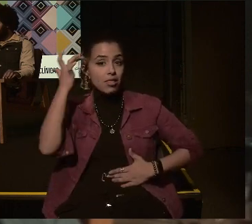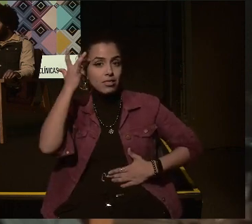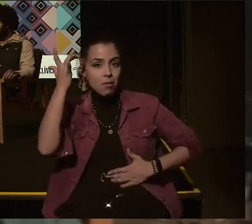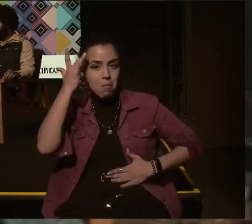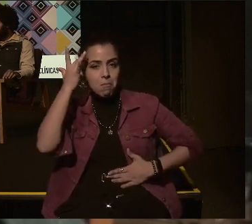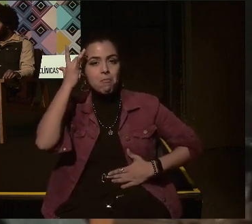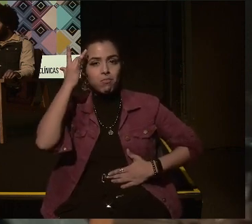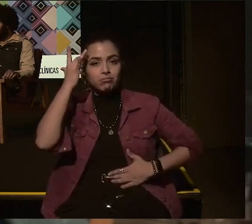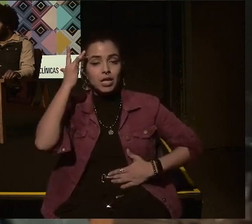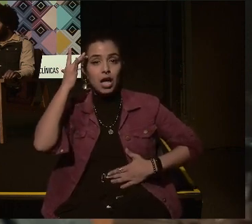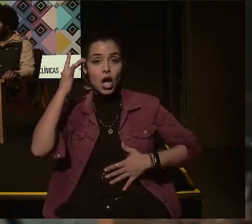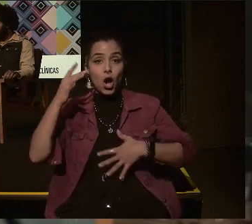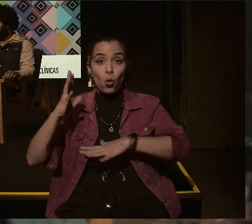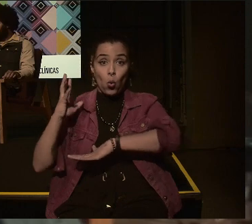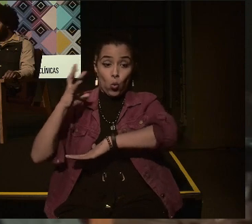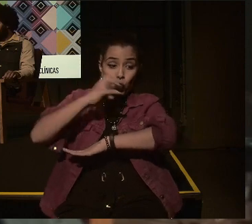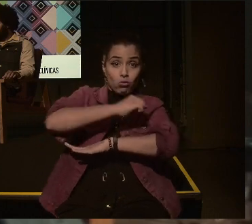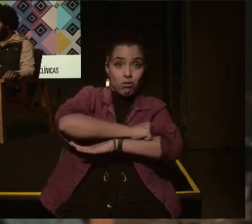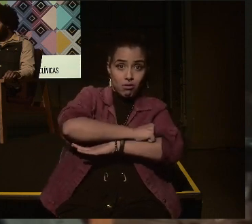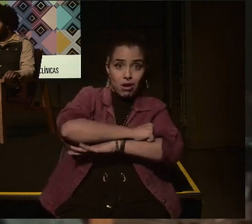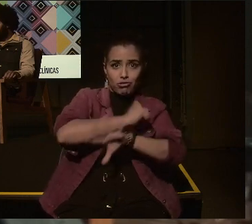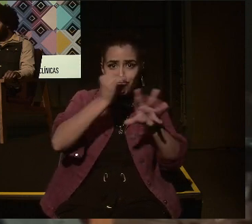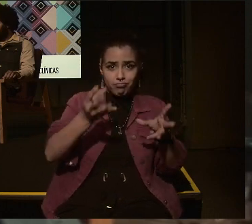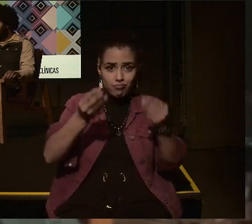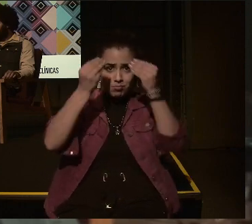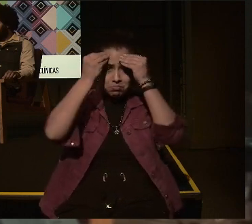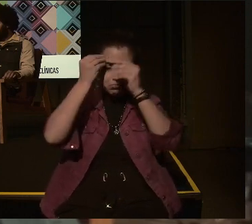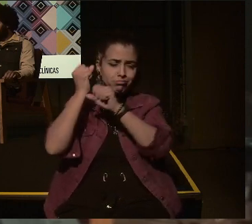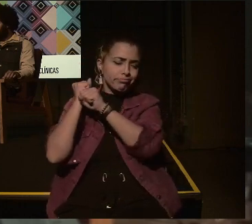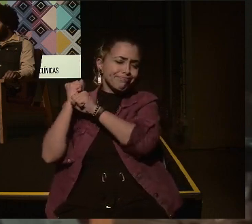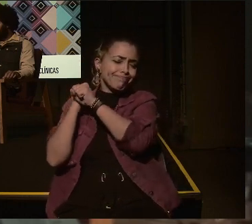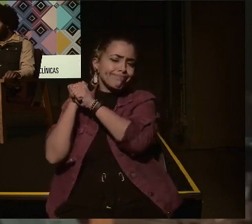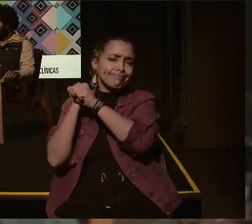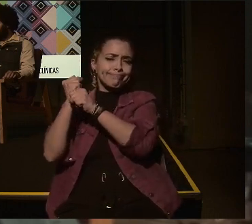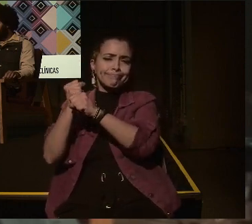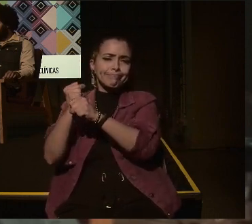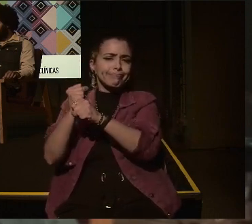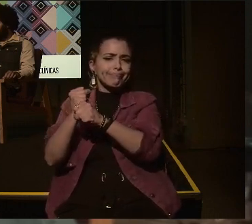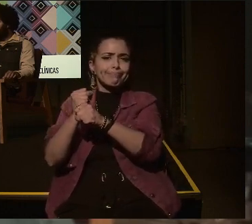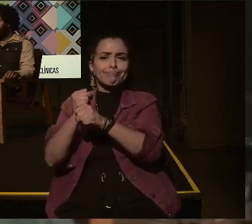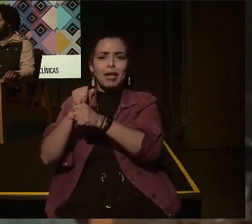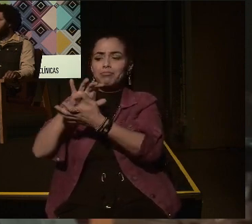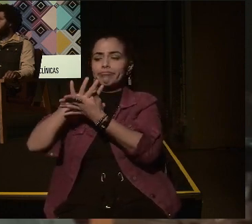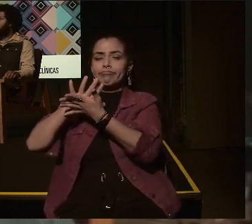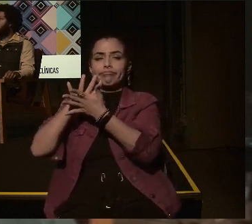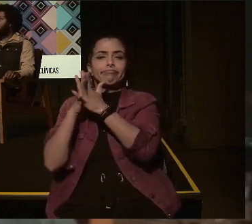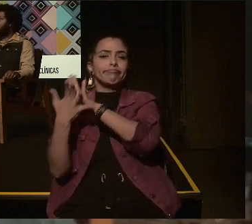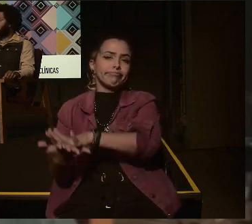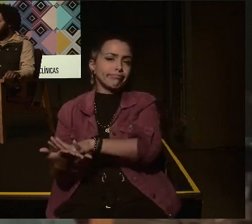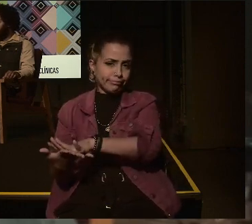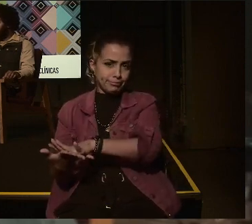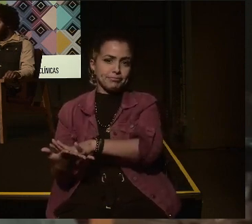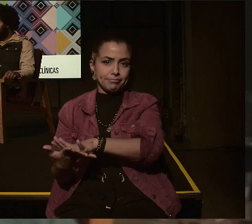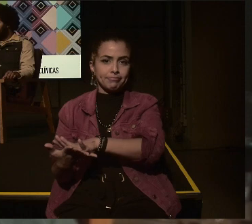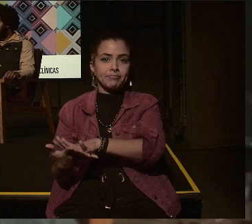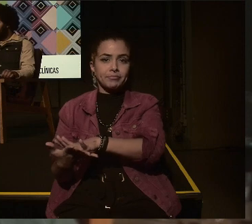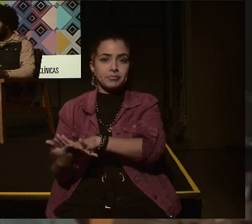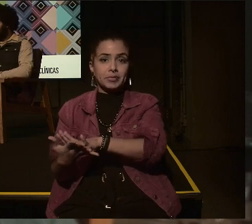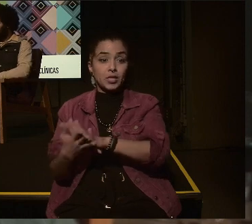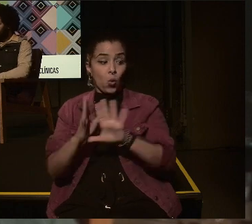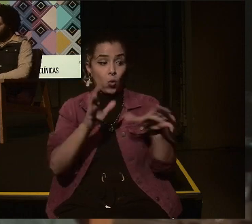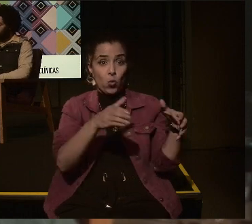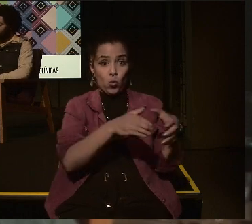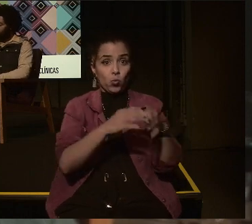A colonialidade fez muito mal, e faz muito mal, para quem ela visou colonializar.